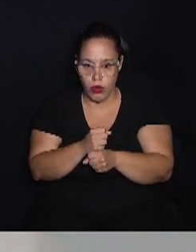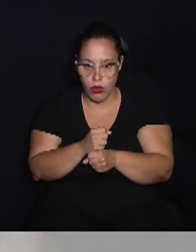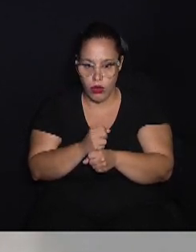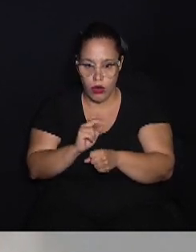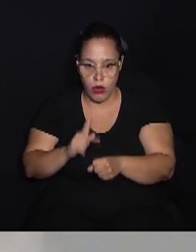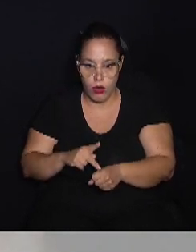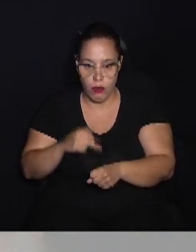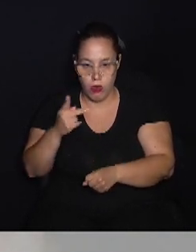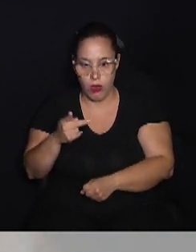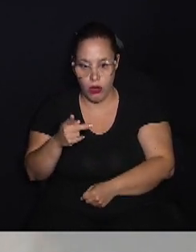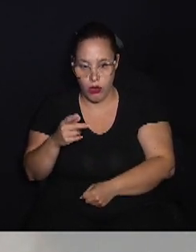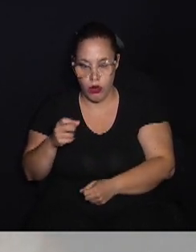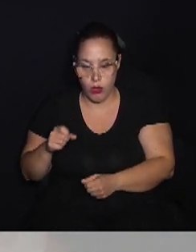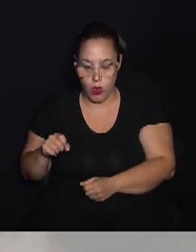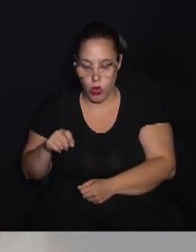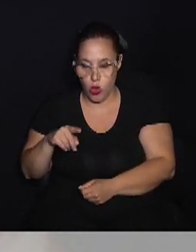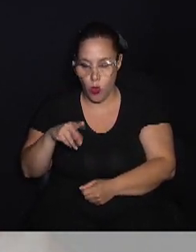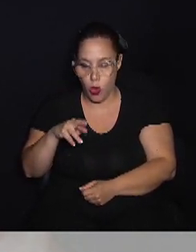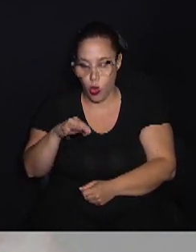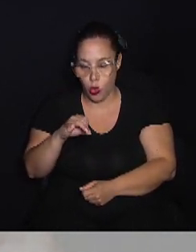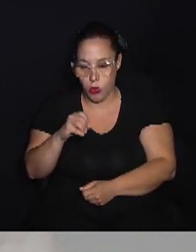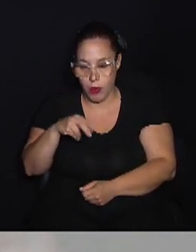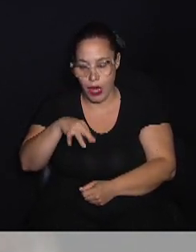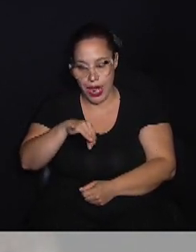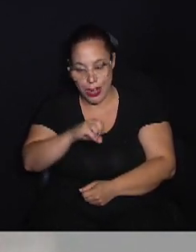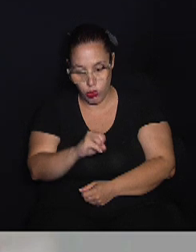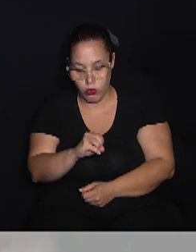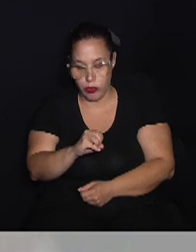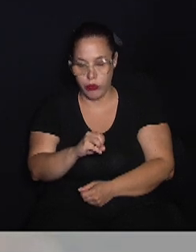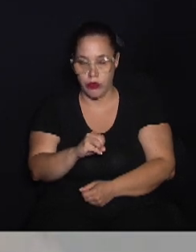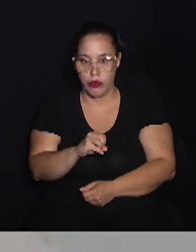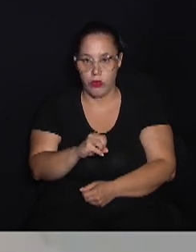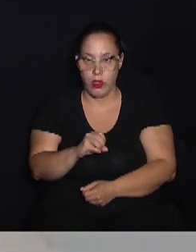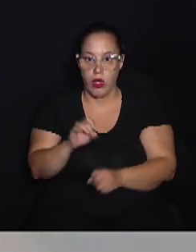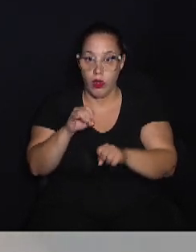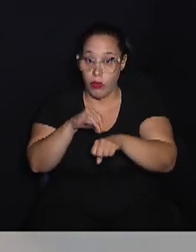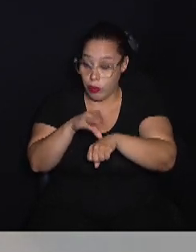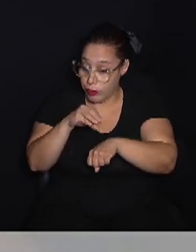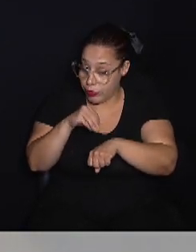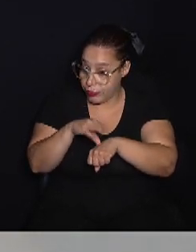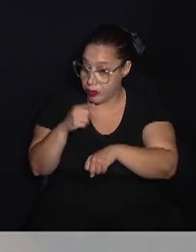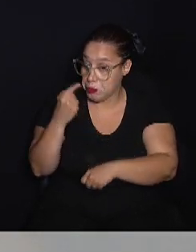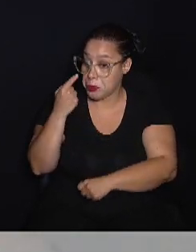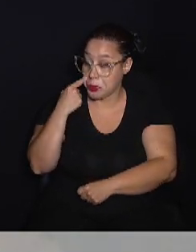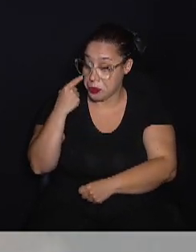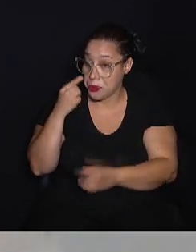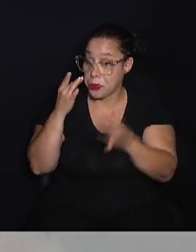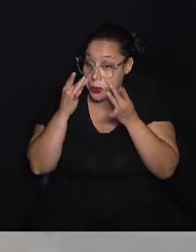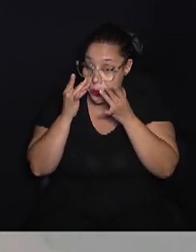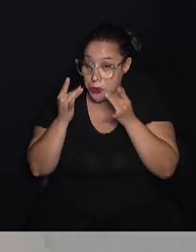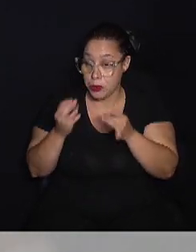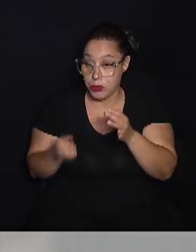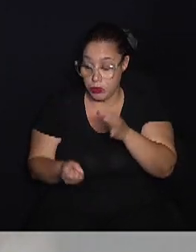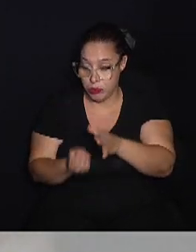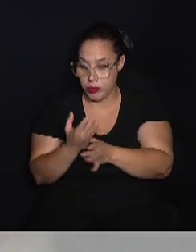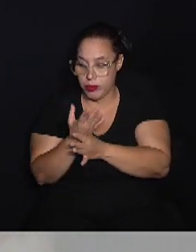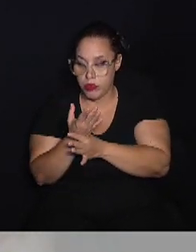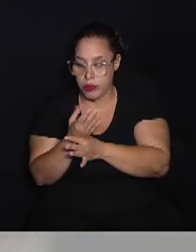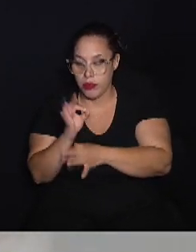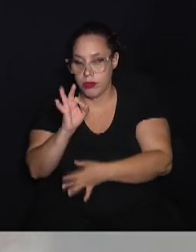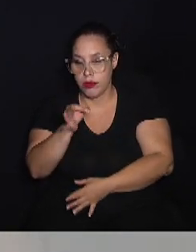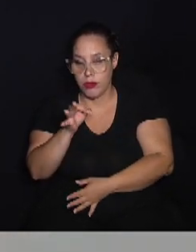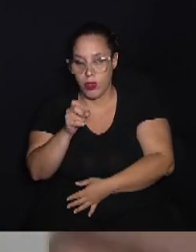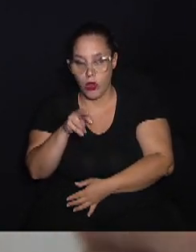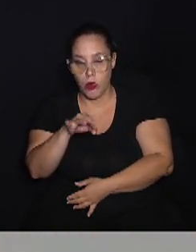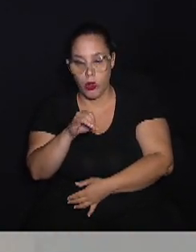após o surgimento do broto mamário Então se é para dar uma dica pra gente ficar atento a um surgimento é justamente do